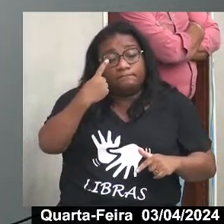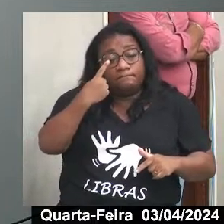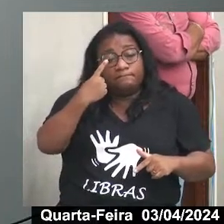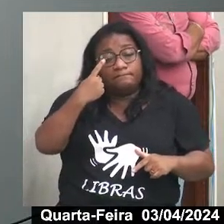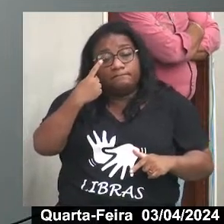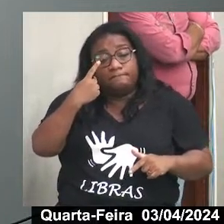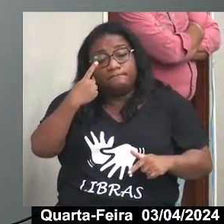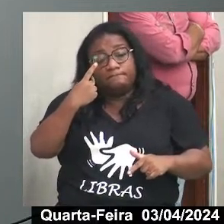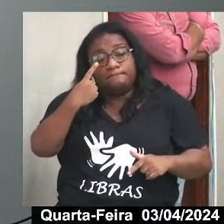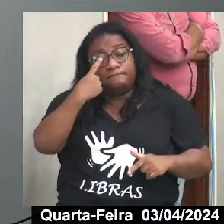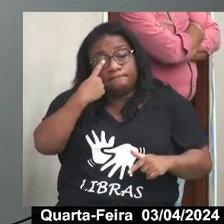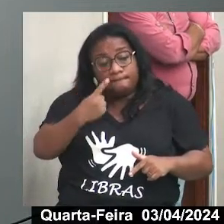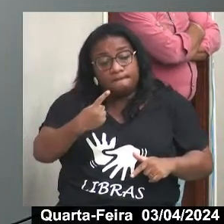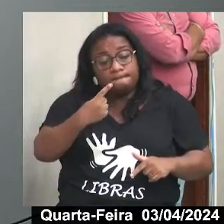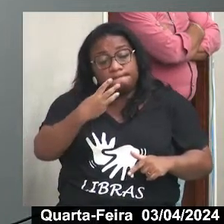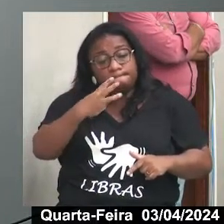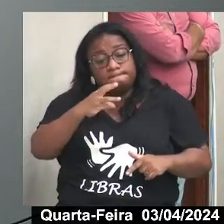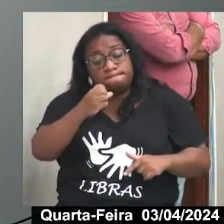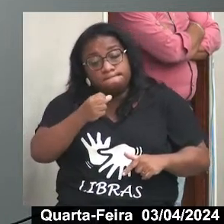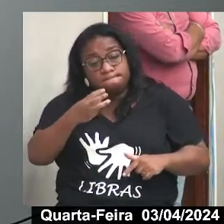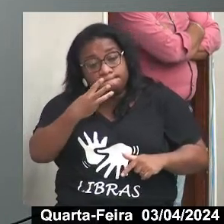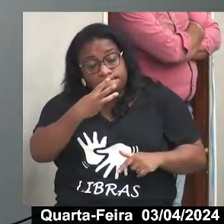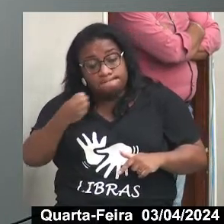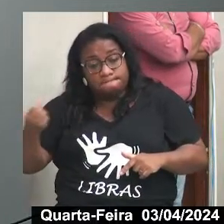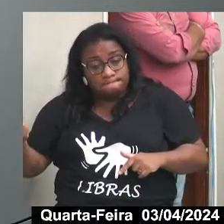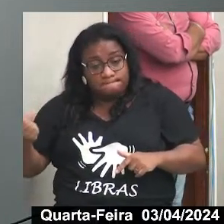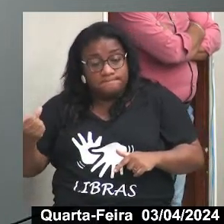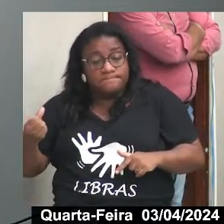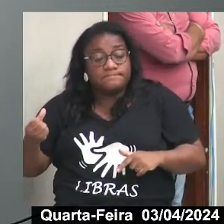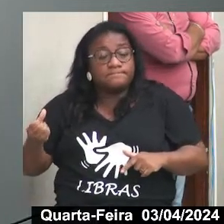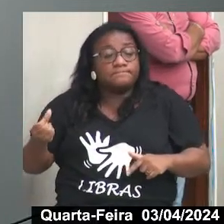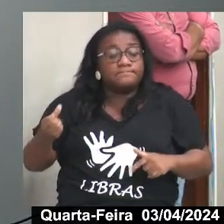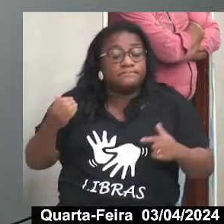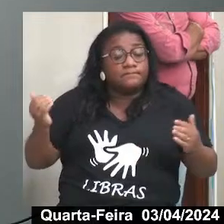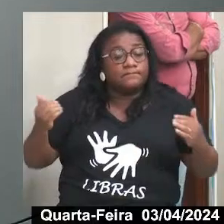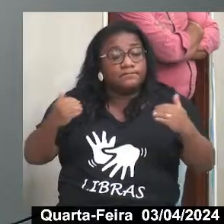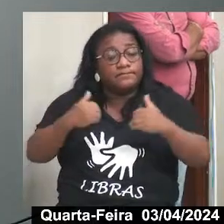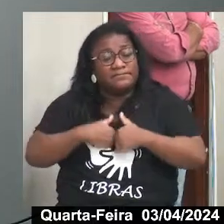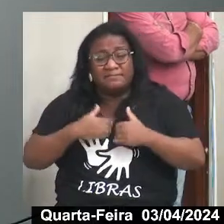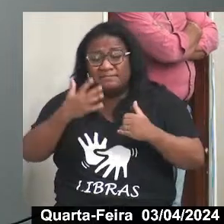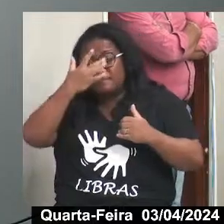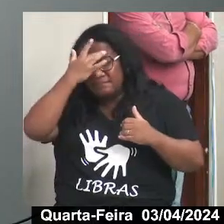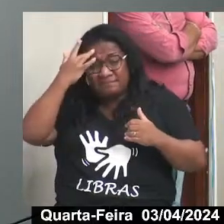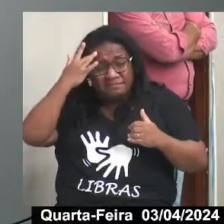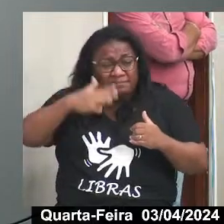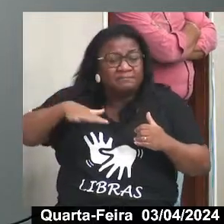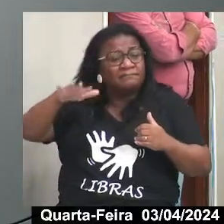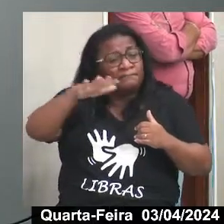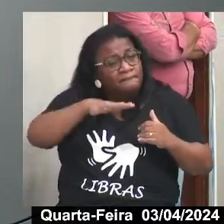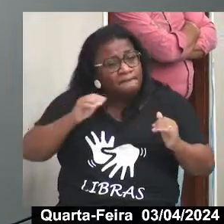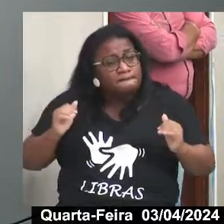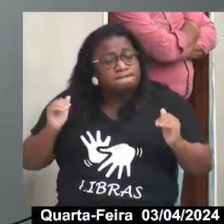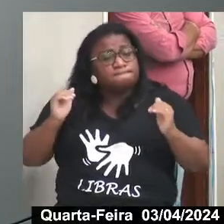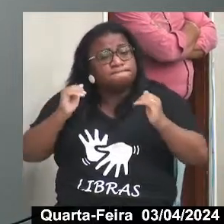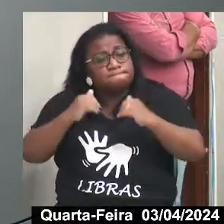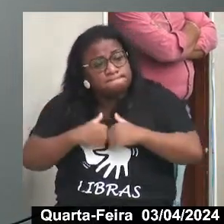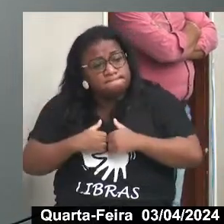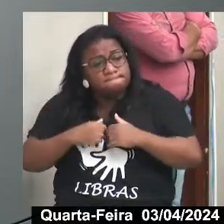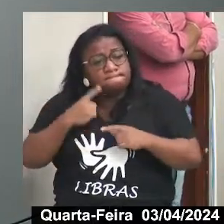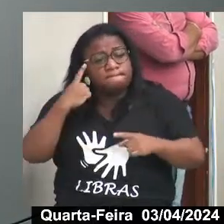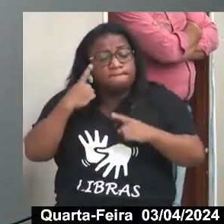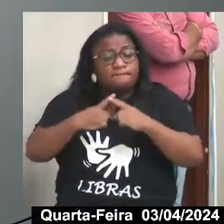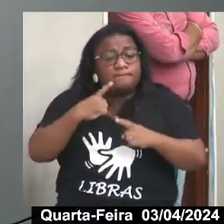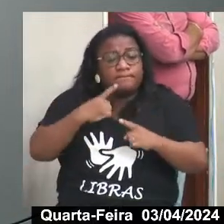uma criança, a cada uma criança, 36 crianças com diagnóstico de autismo. Então, os casos, ele veio se aumentando muito. Por